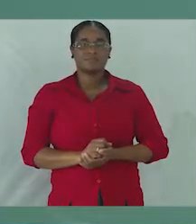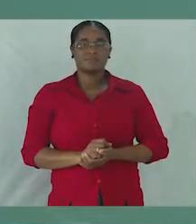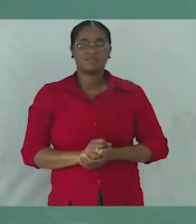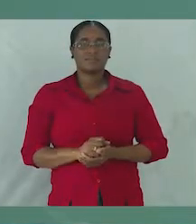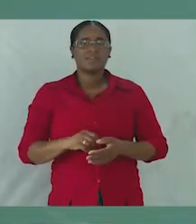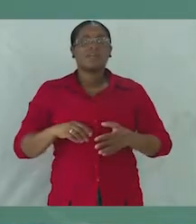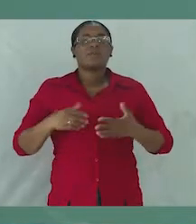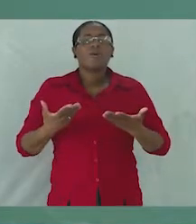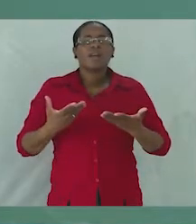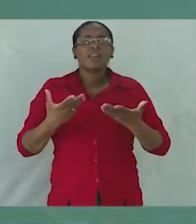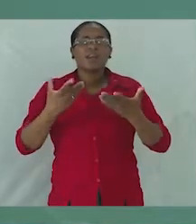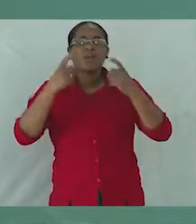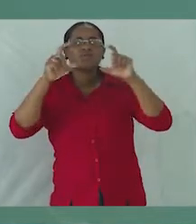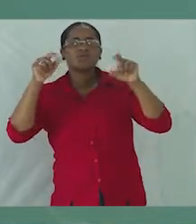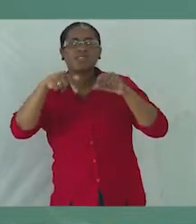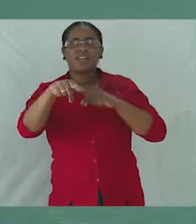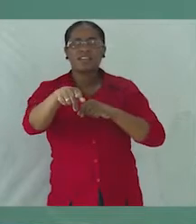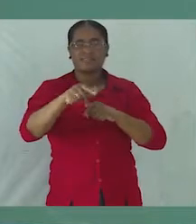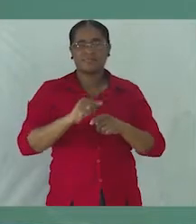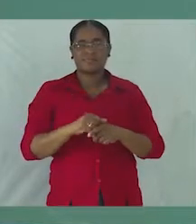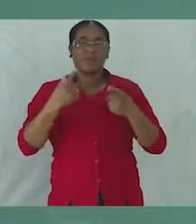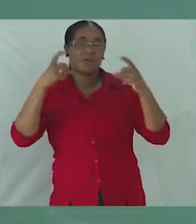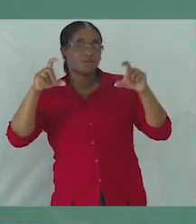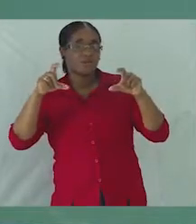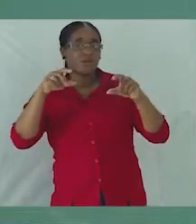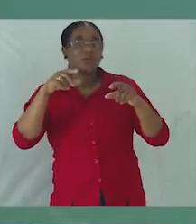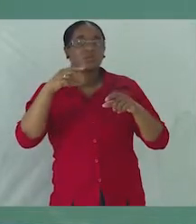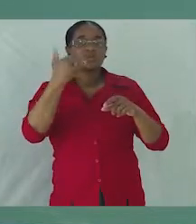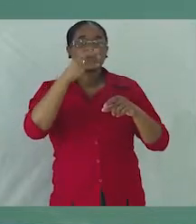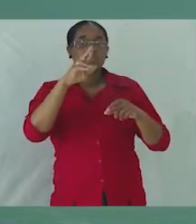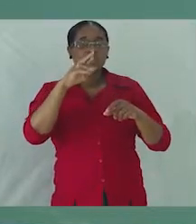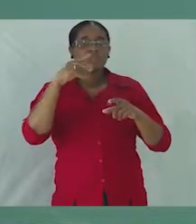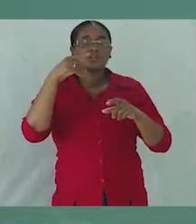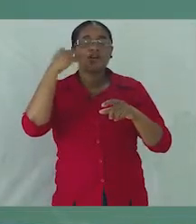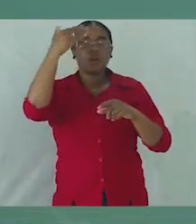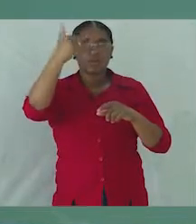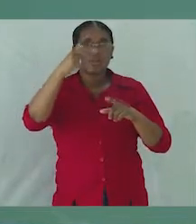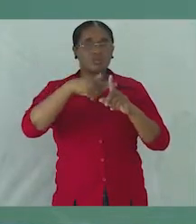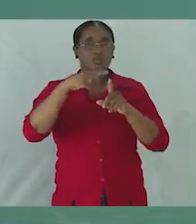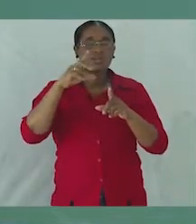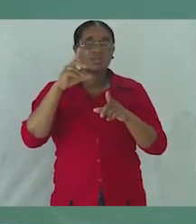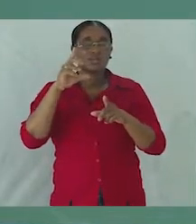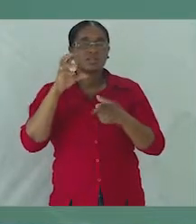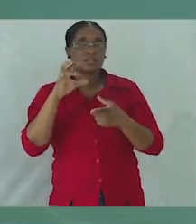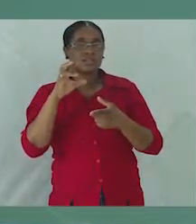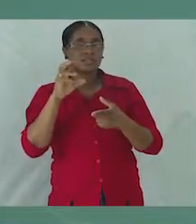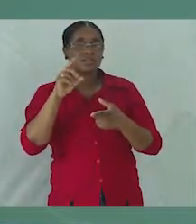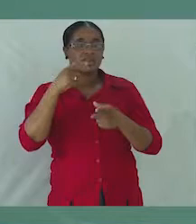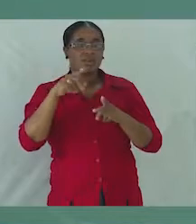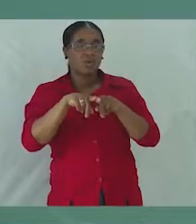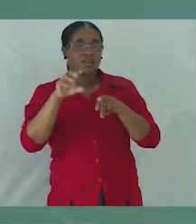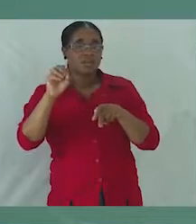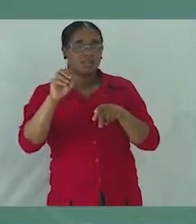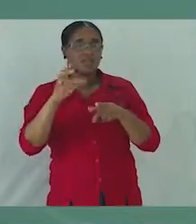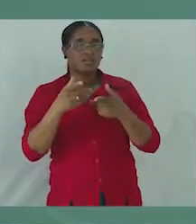Que tipo de equação temos aqui? Equação do tipo 2x ao quadrado mais c igual a 0. Os dois são